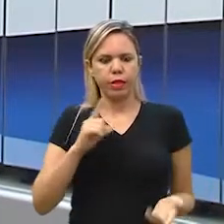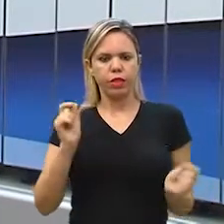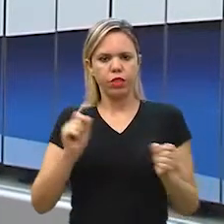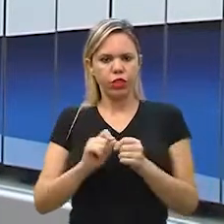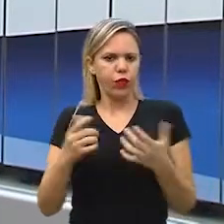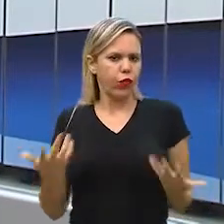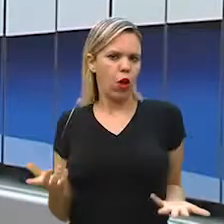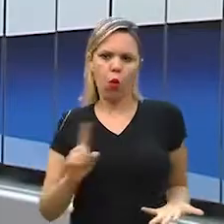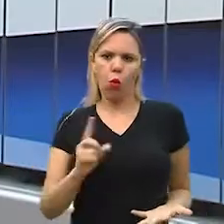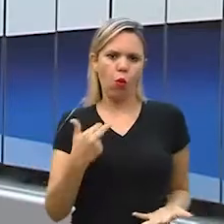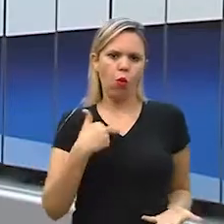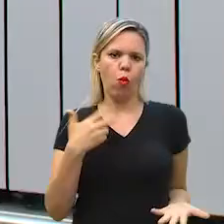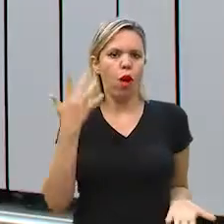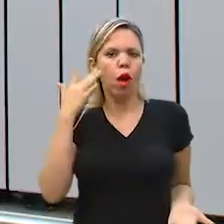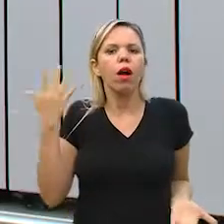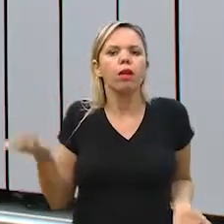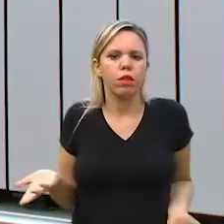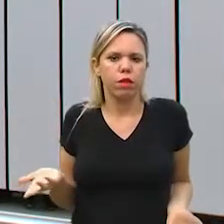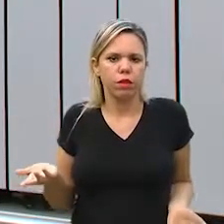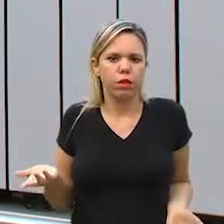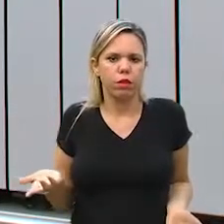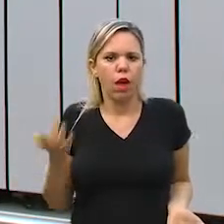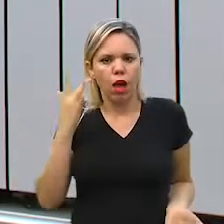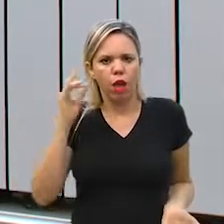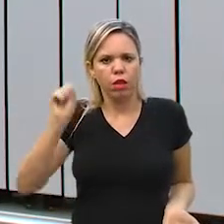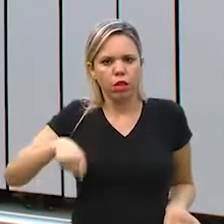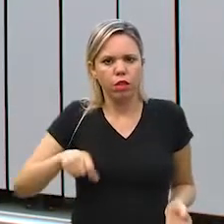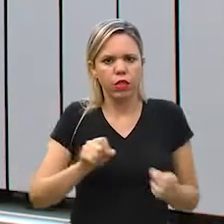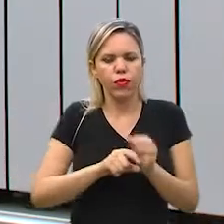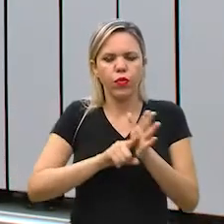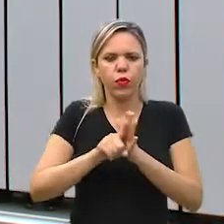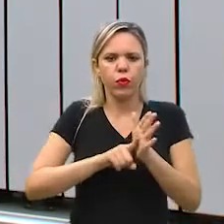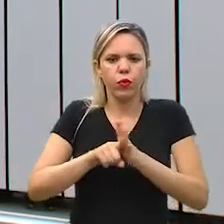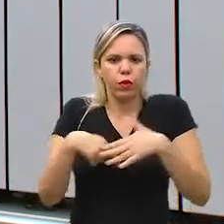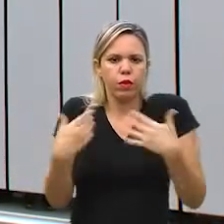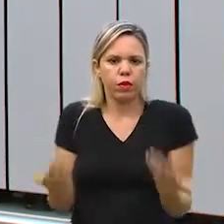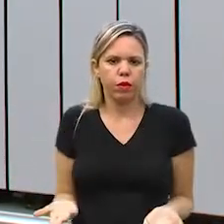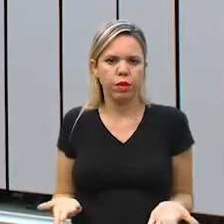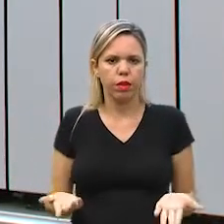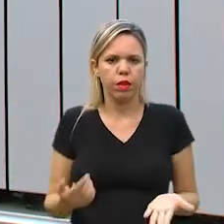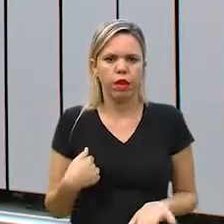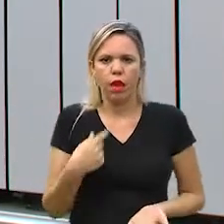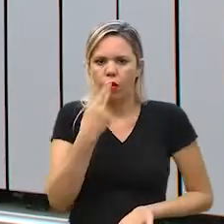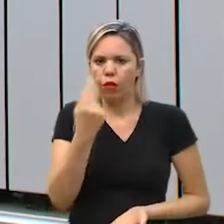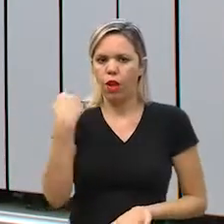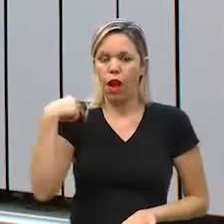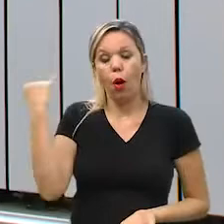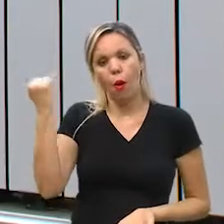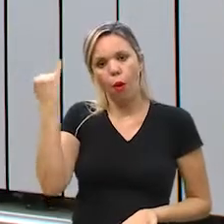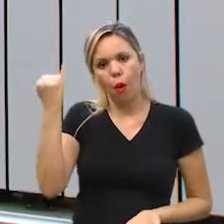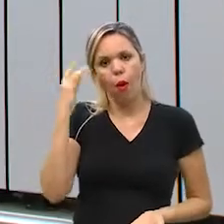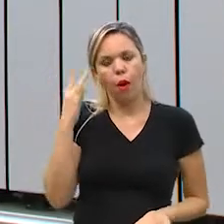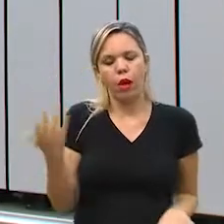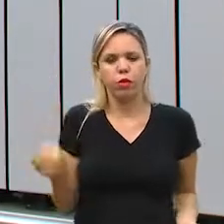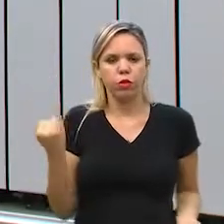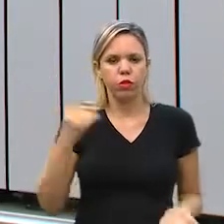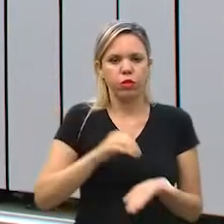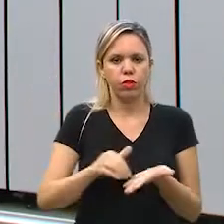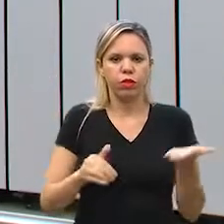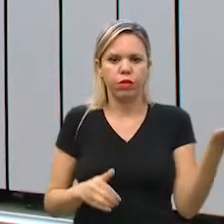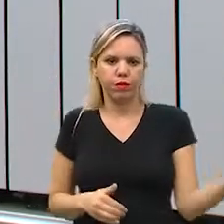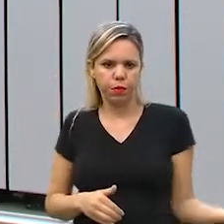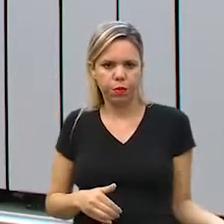ser feito ou não? Bom, Gabriel, eu acho que isso tem que fazer um estudo, né? Aquilo que eu falei, eu acho que é importante, o